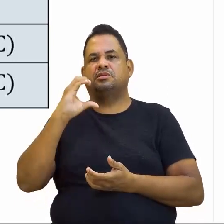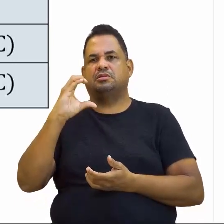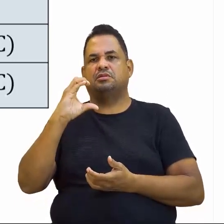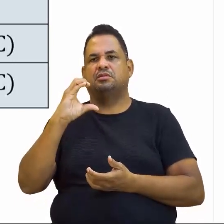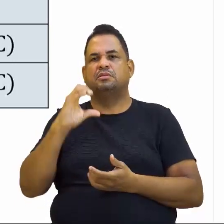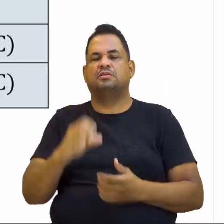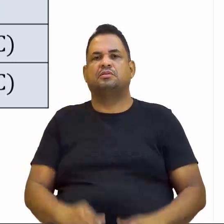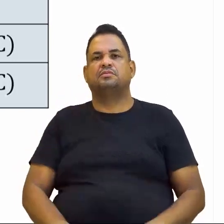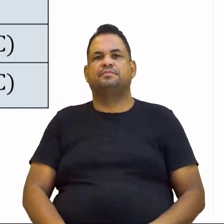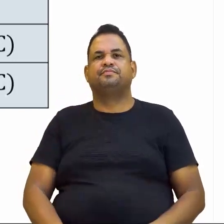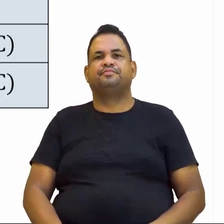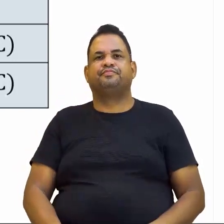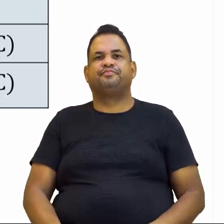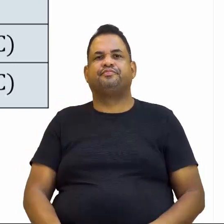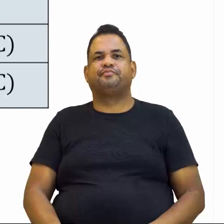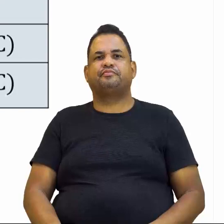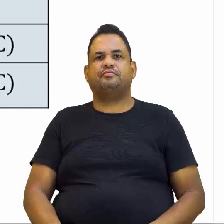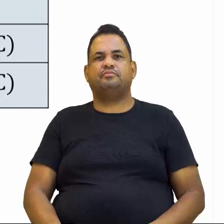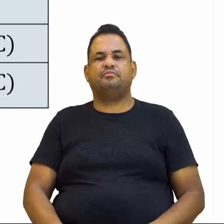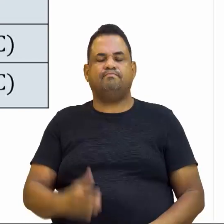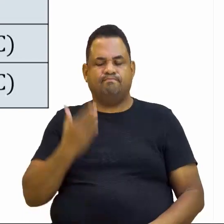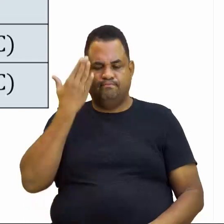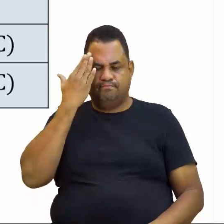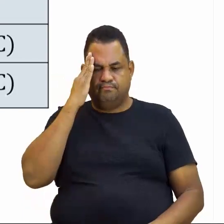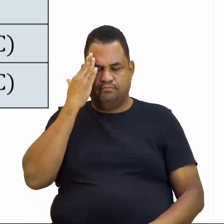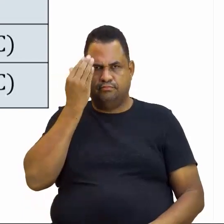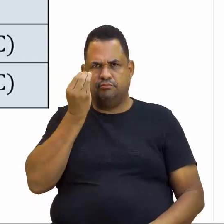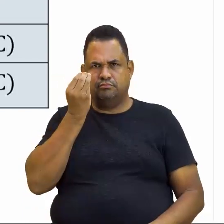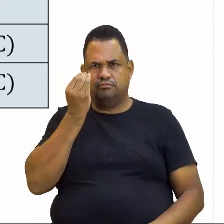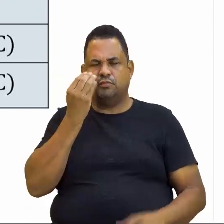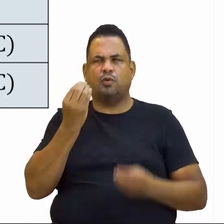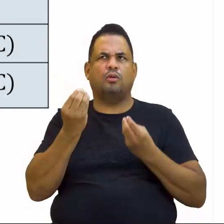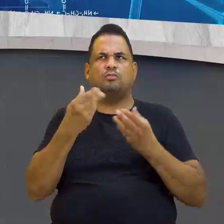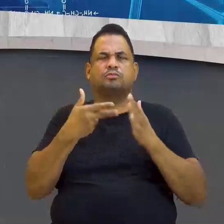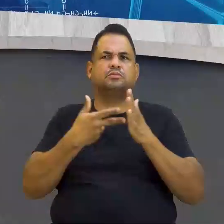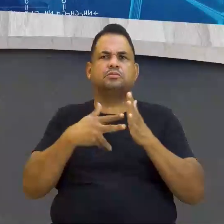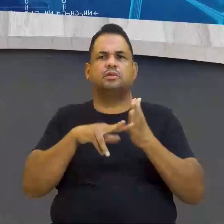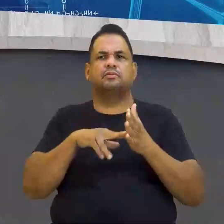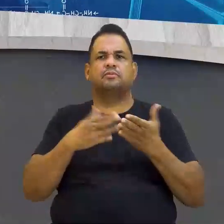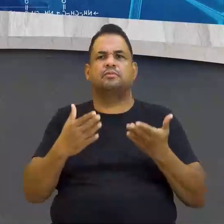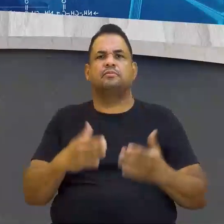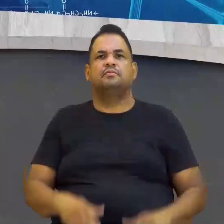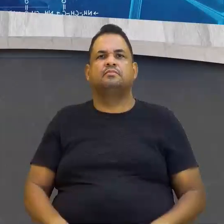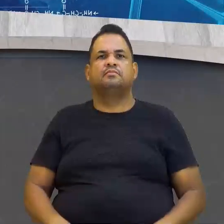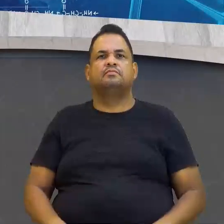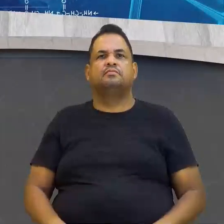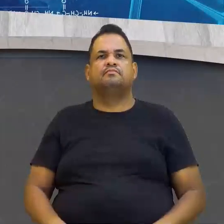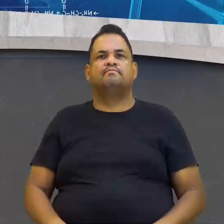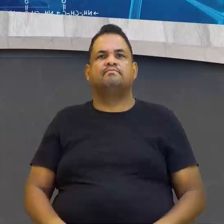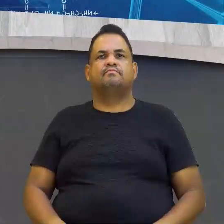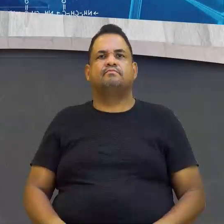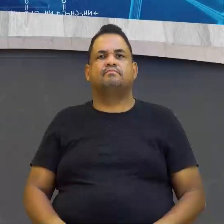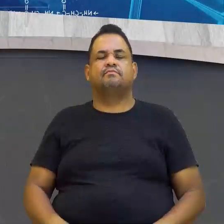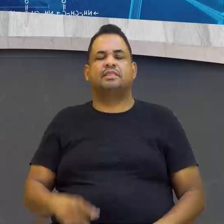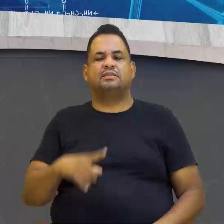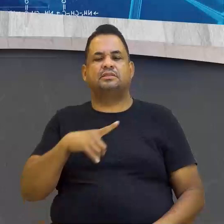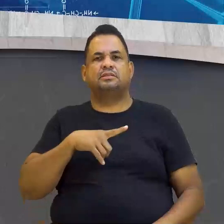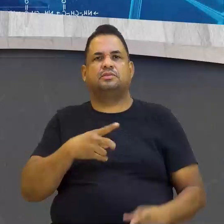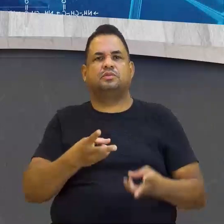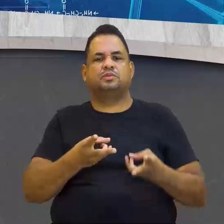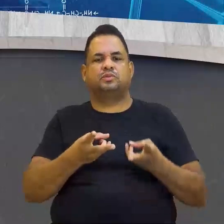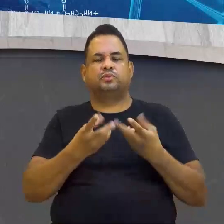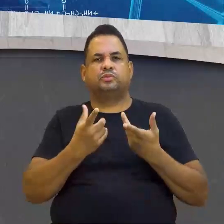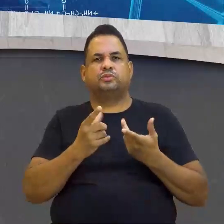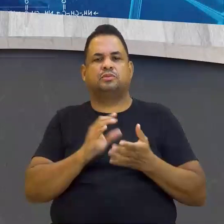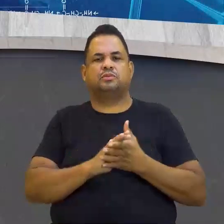1413 graus Celsius. Você entende o que isso quer dizer, galerinha? Que para a gente obter o cloreto